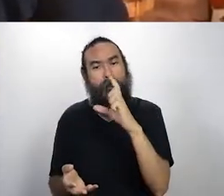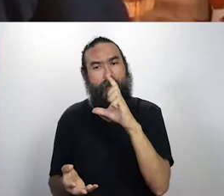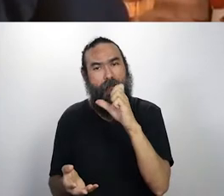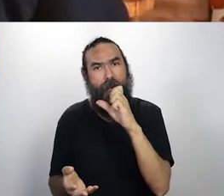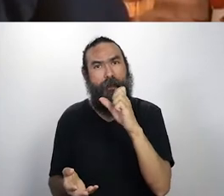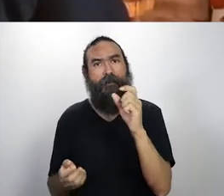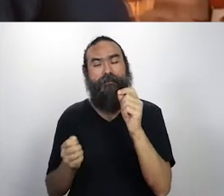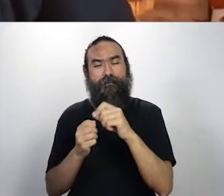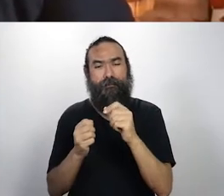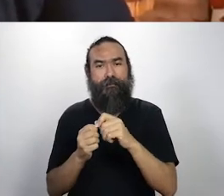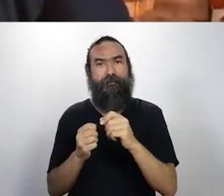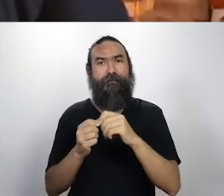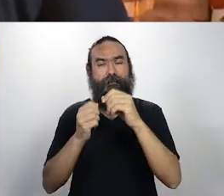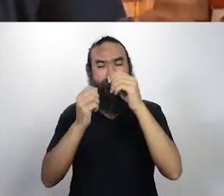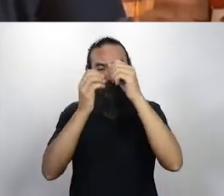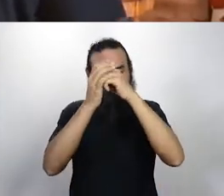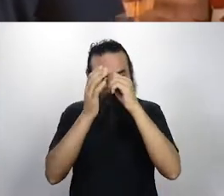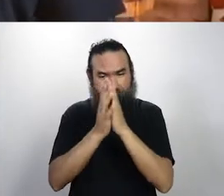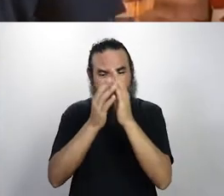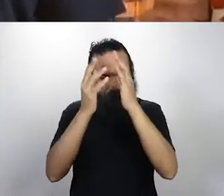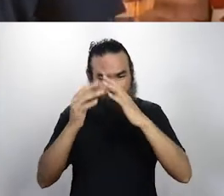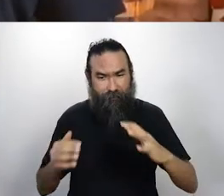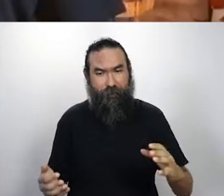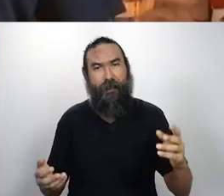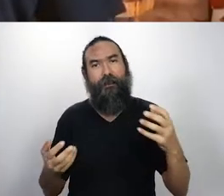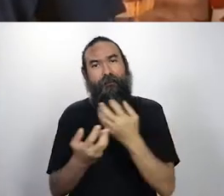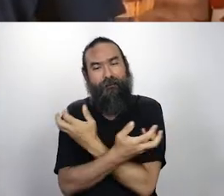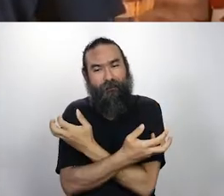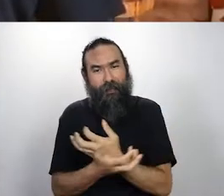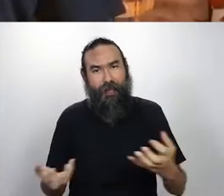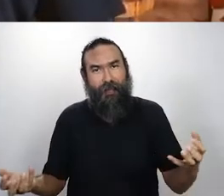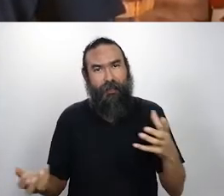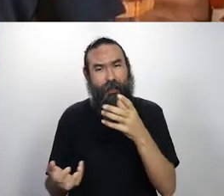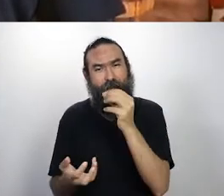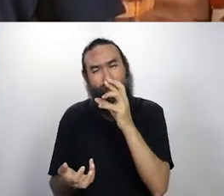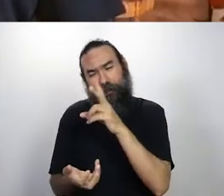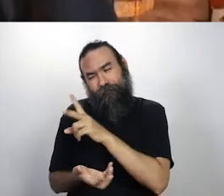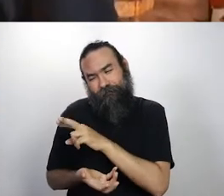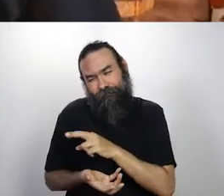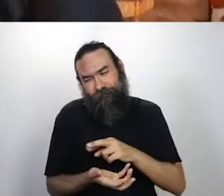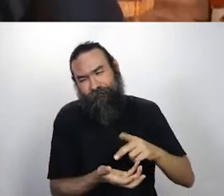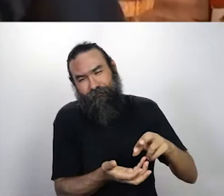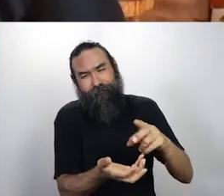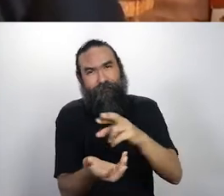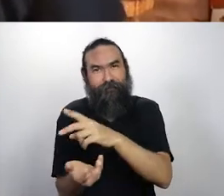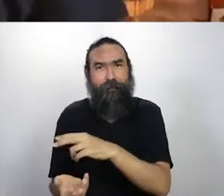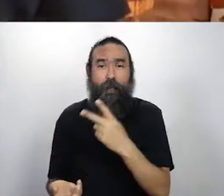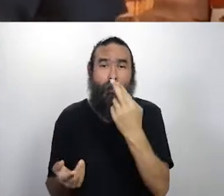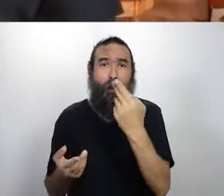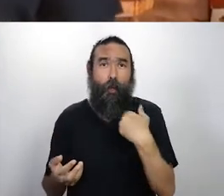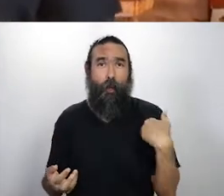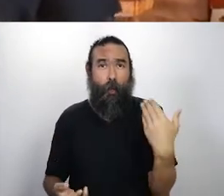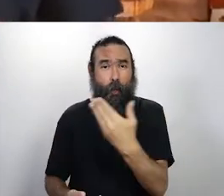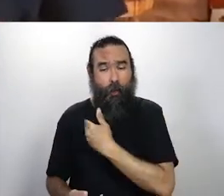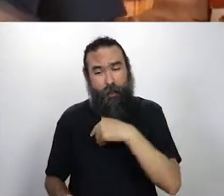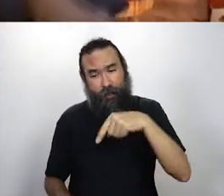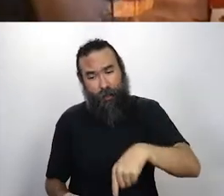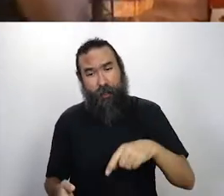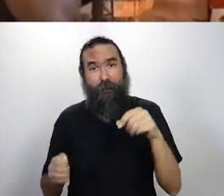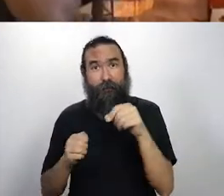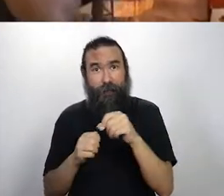tudo muito bonito, com muitas cores, para receber a gente. Assim como nós fazemos durante o Encontro de Culturas. A gente prepara o Império